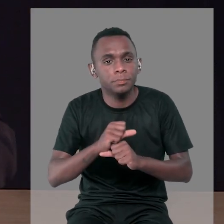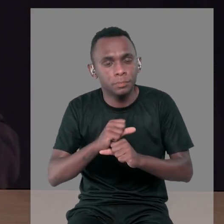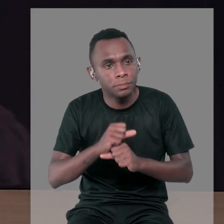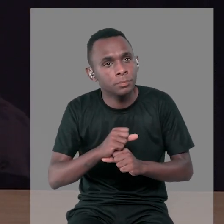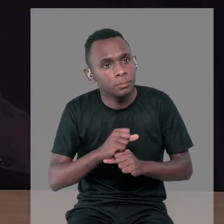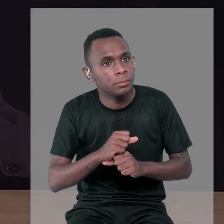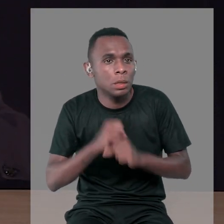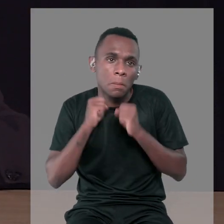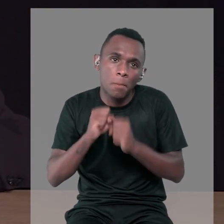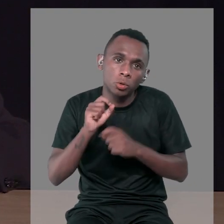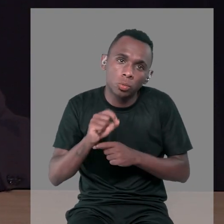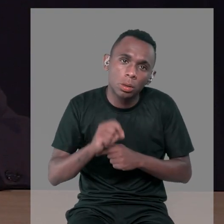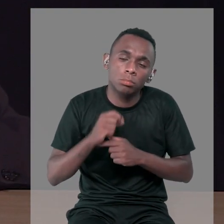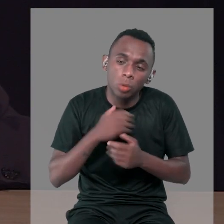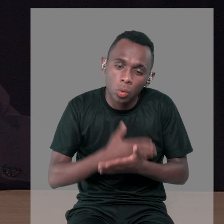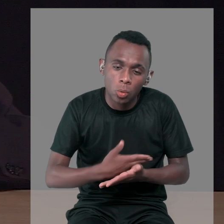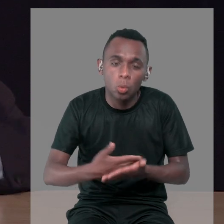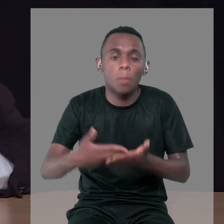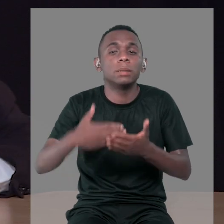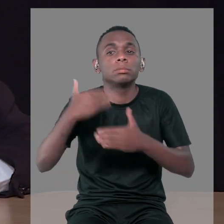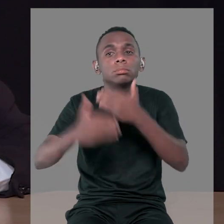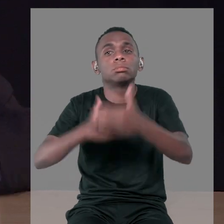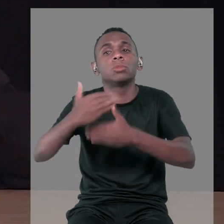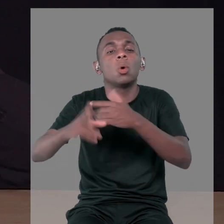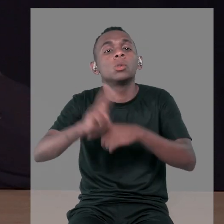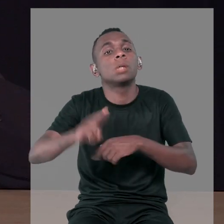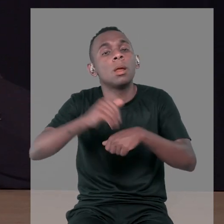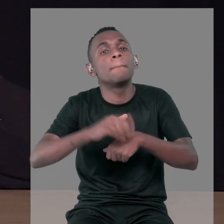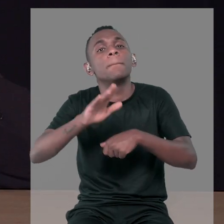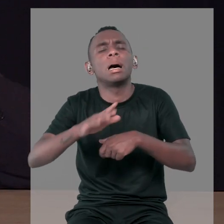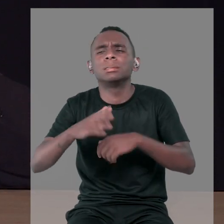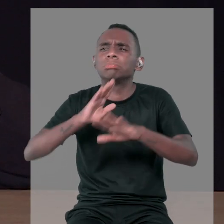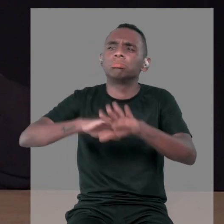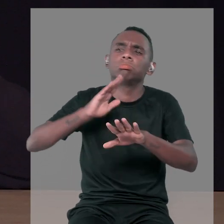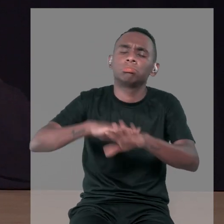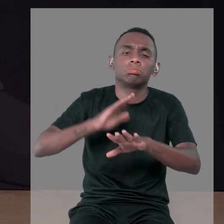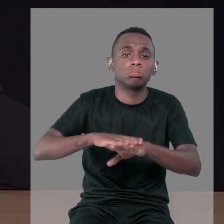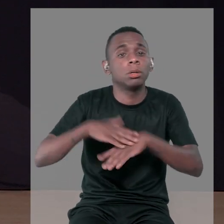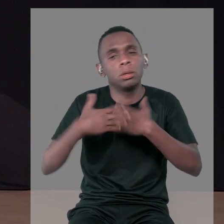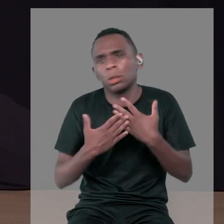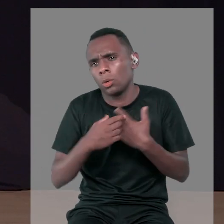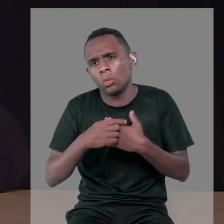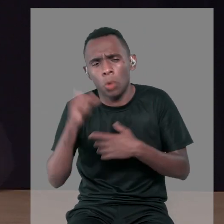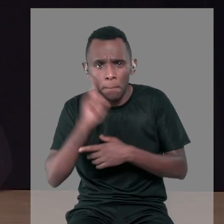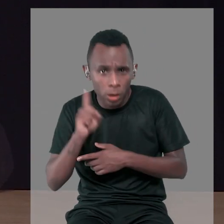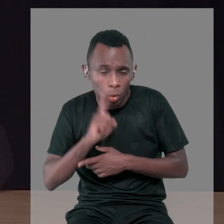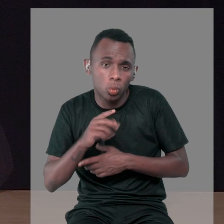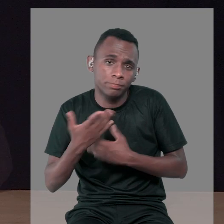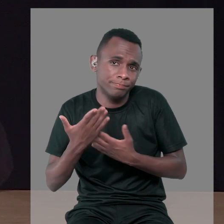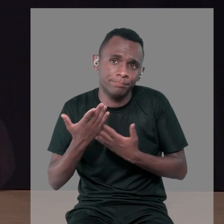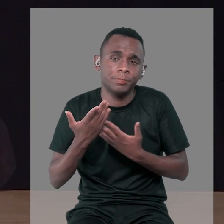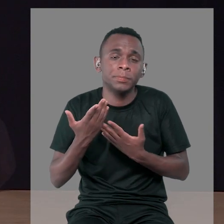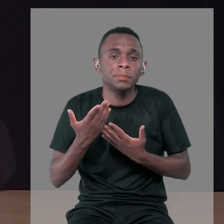ser cada vez mais usado de forma pejorativa. No caso americano, são os famosos Minutemen,